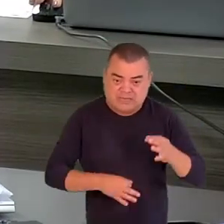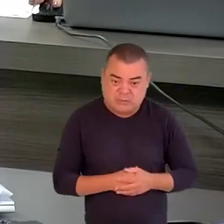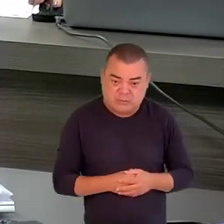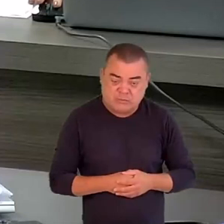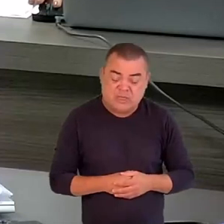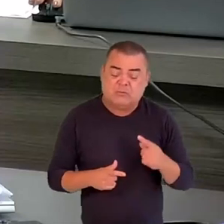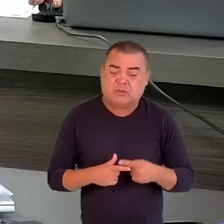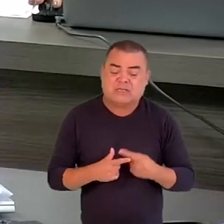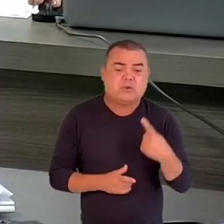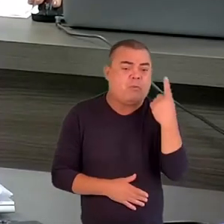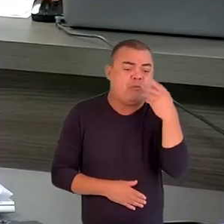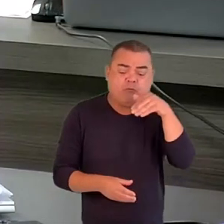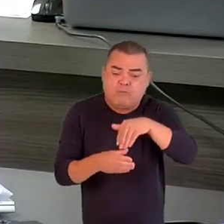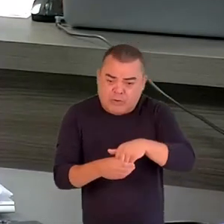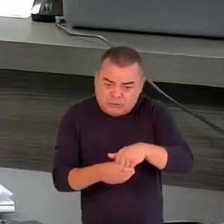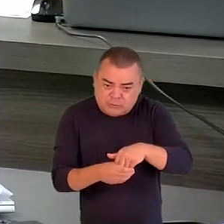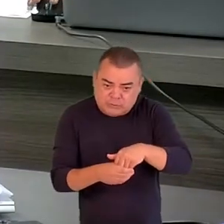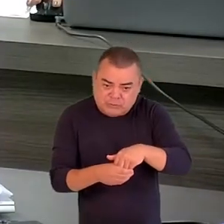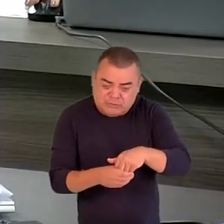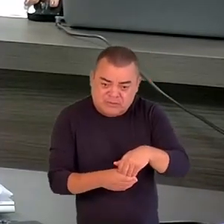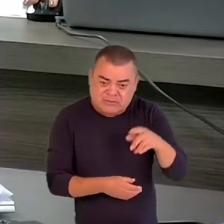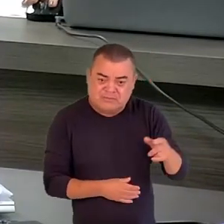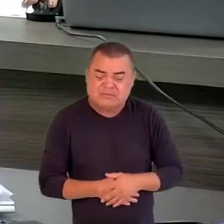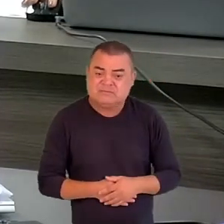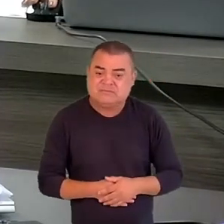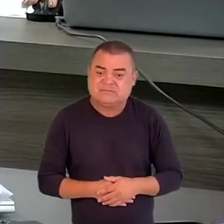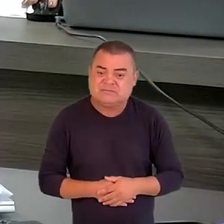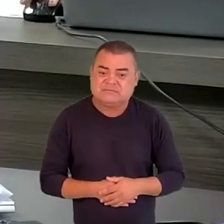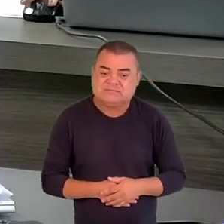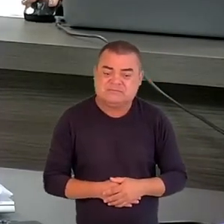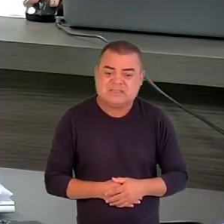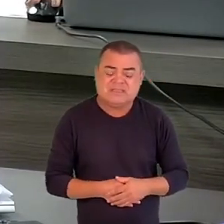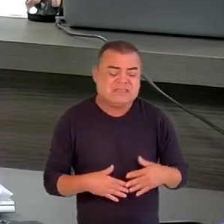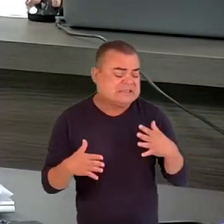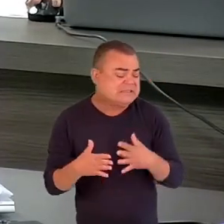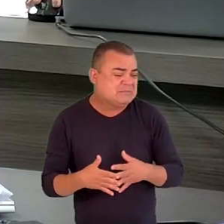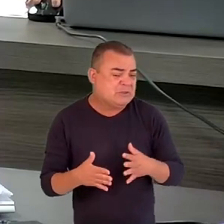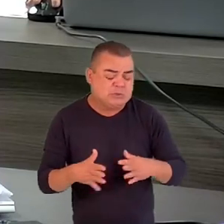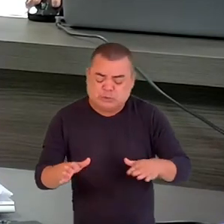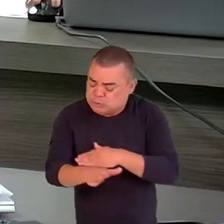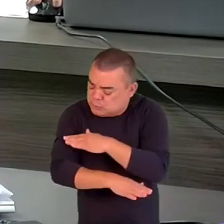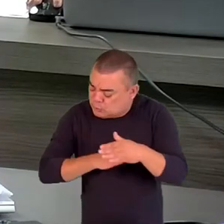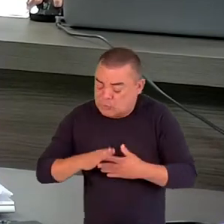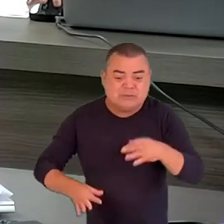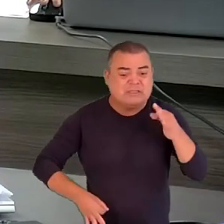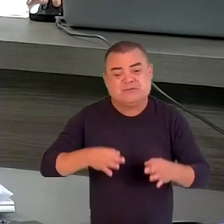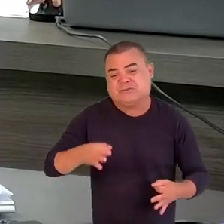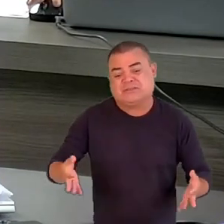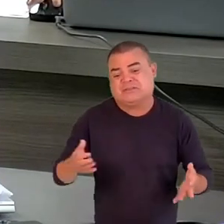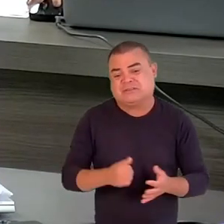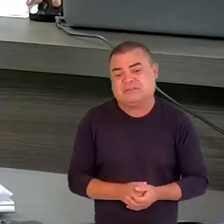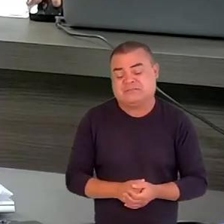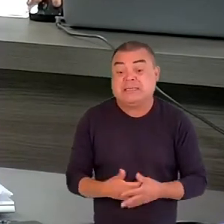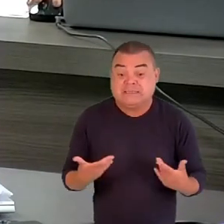por conta de um voto seu, eu acho que atinge toda a justiça, e atingindo toda a justiça, está atingindo também o